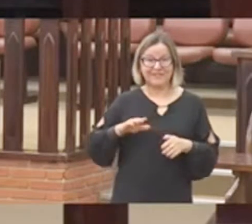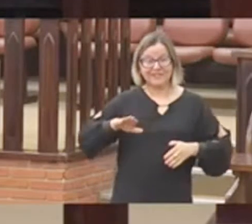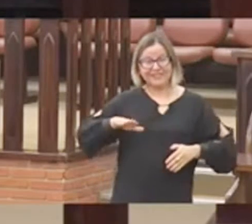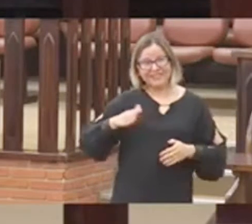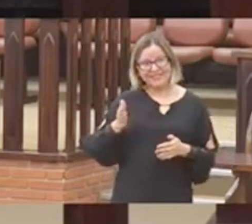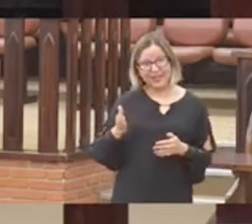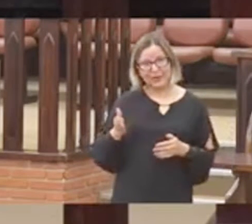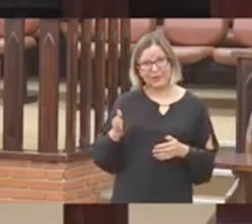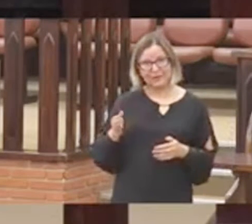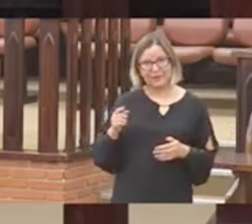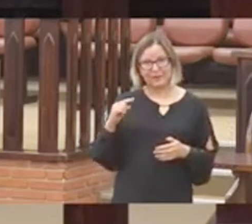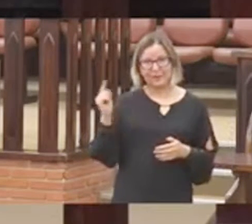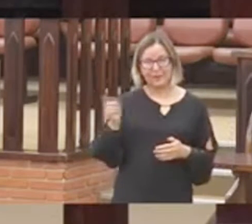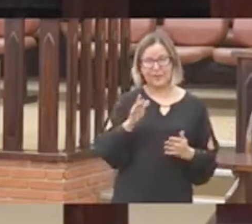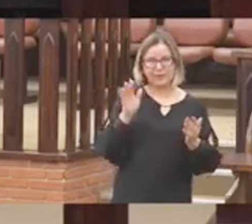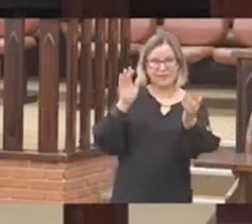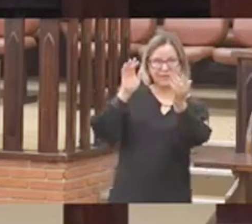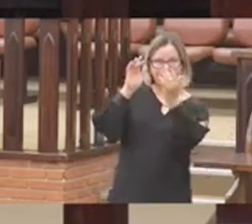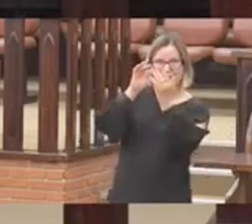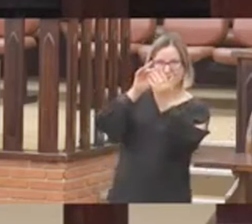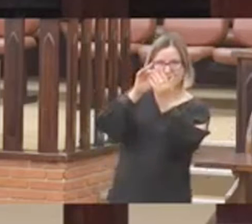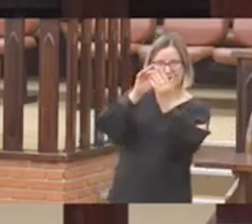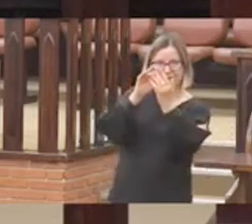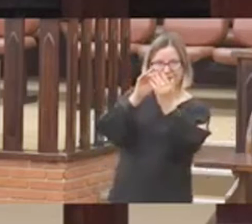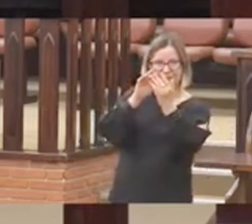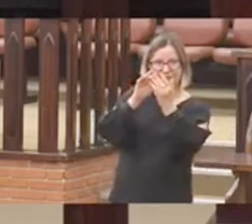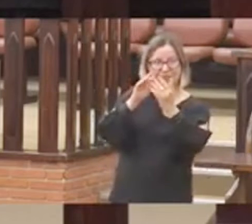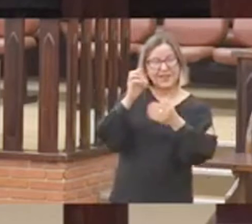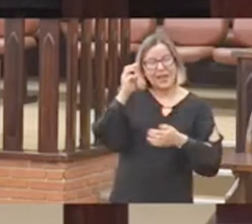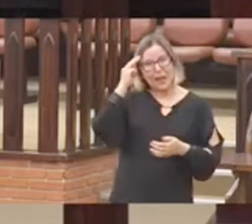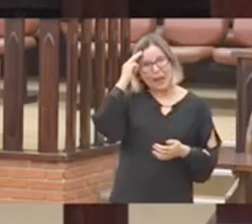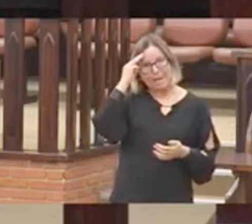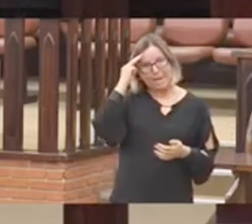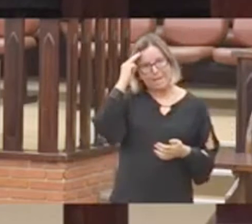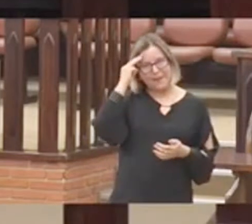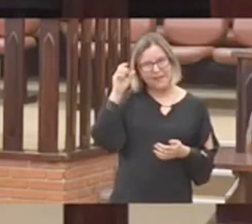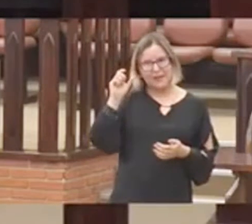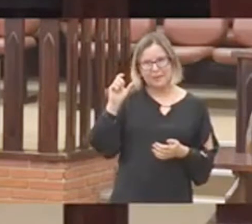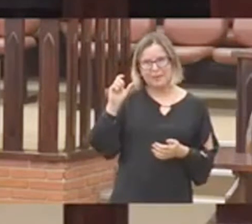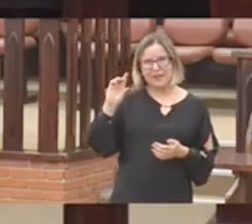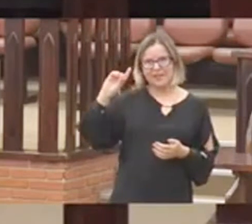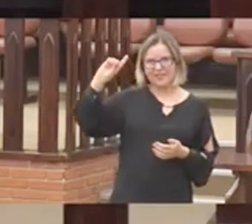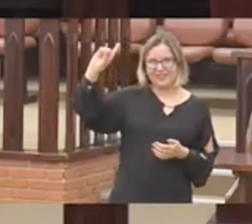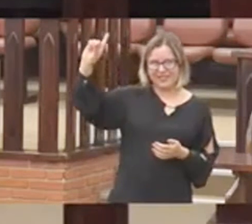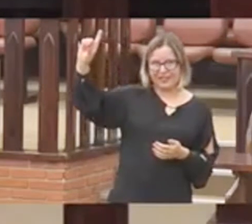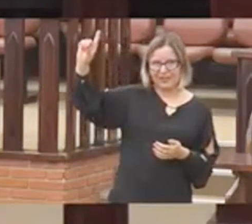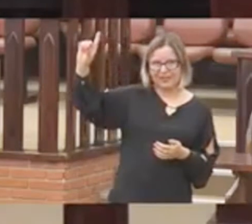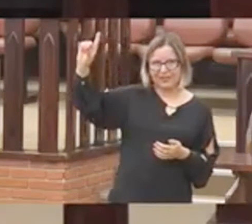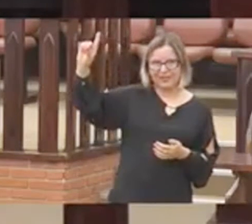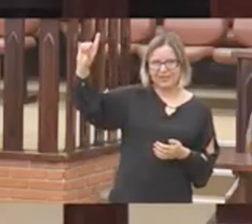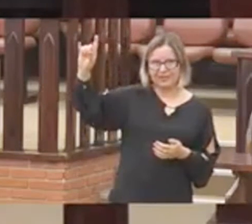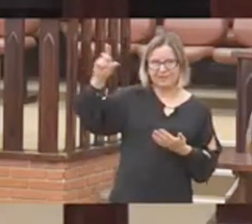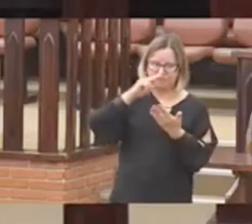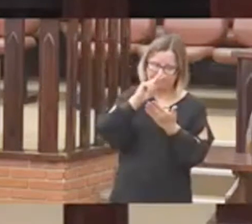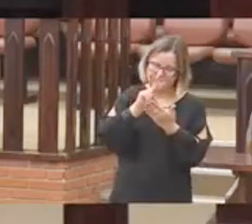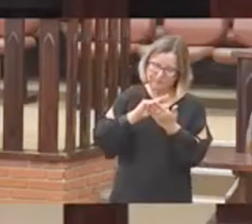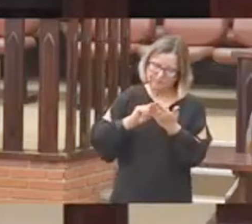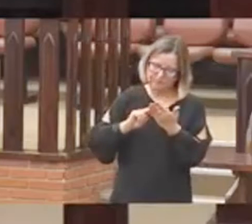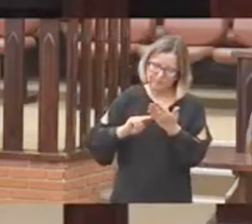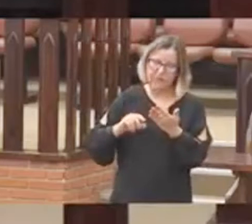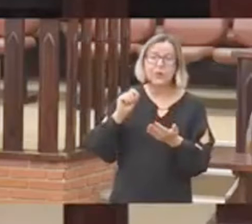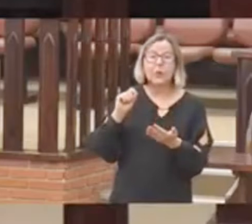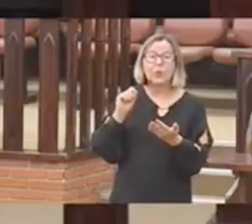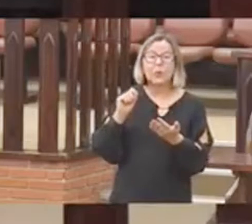Então, o nosso objetivo aqui é meditar através da palavra e verificarmos o que ela tem para